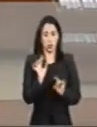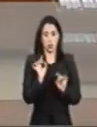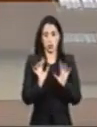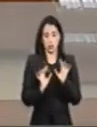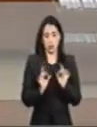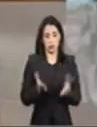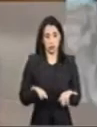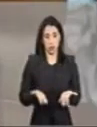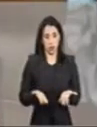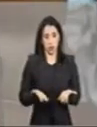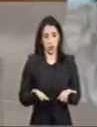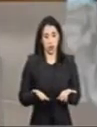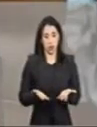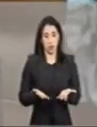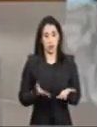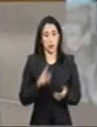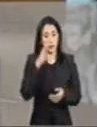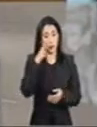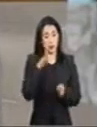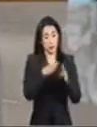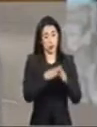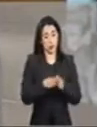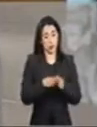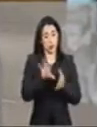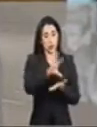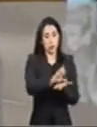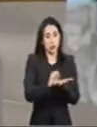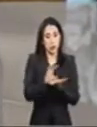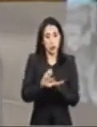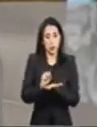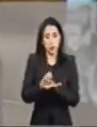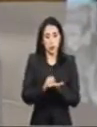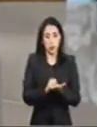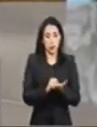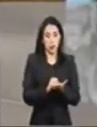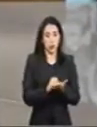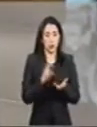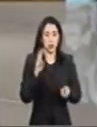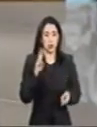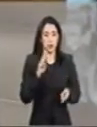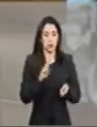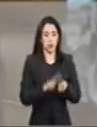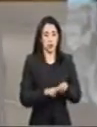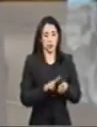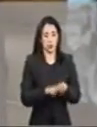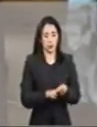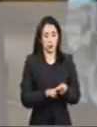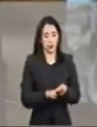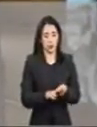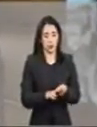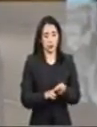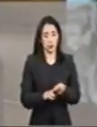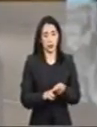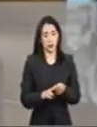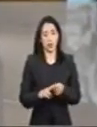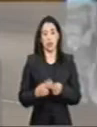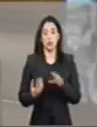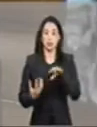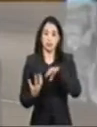apreciação de pedido de busca e apreensão a ser cumprida em casa legislativa, forte